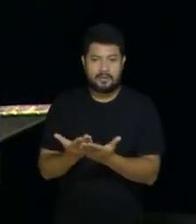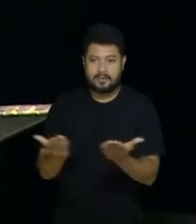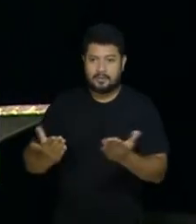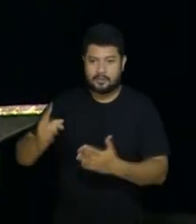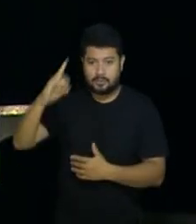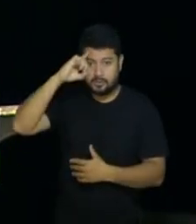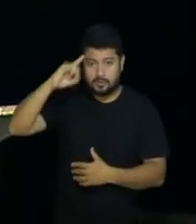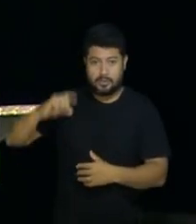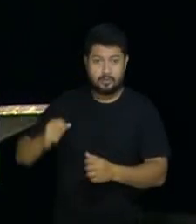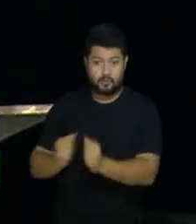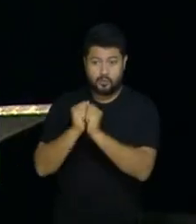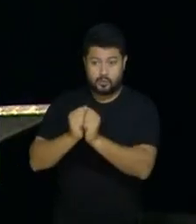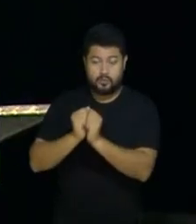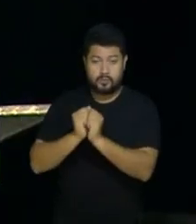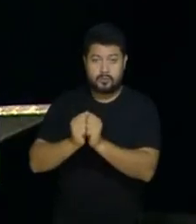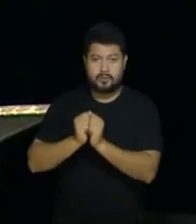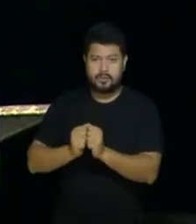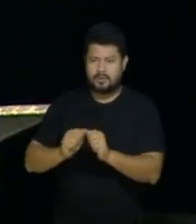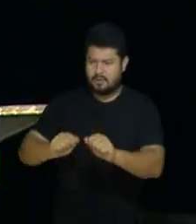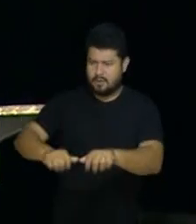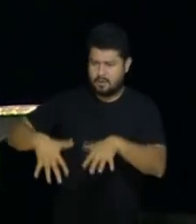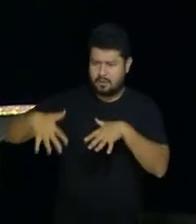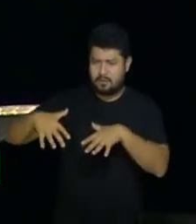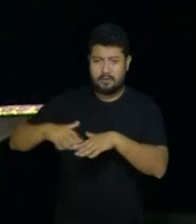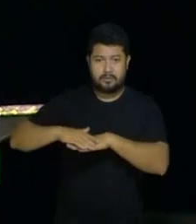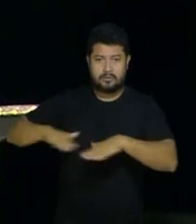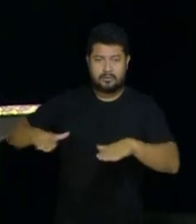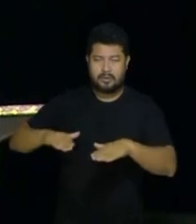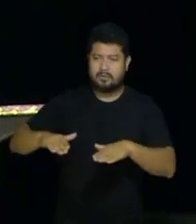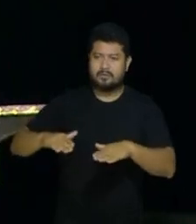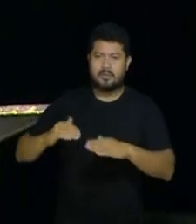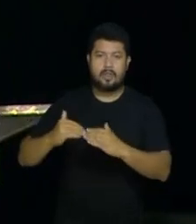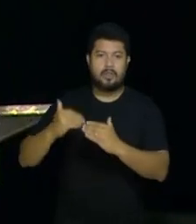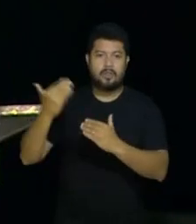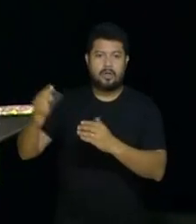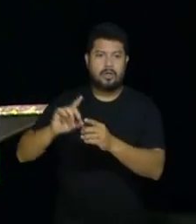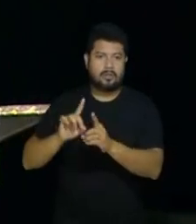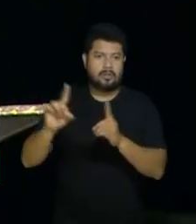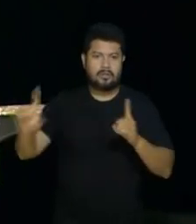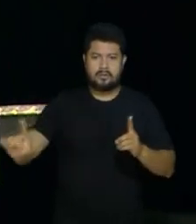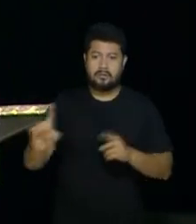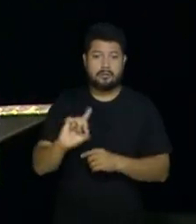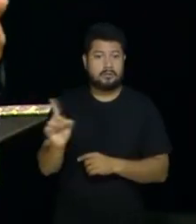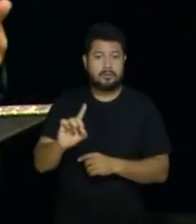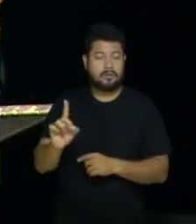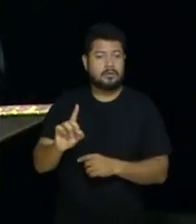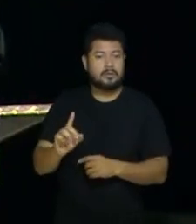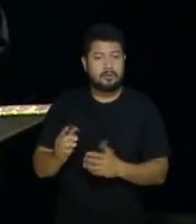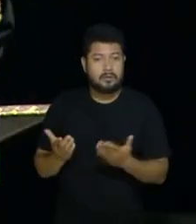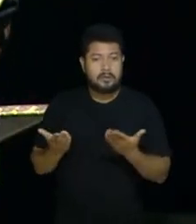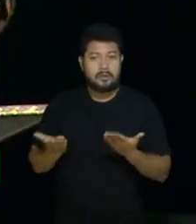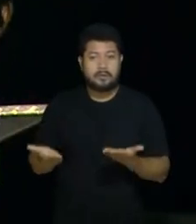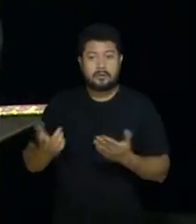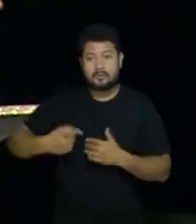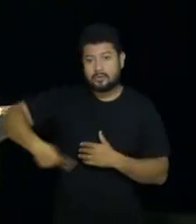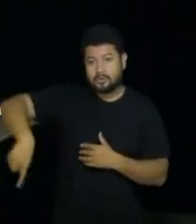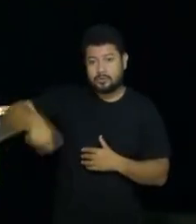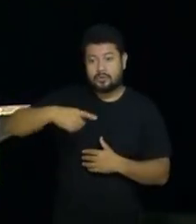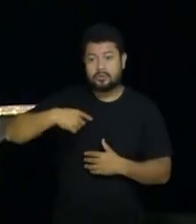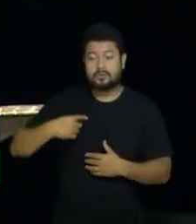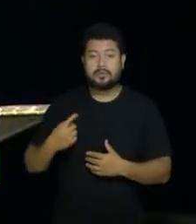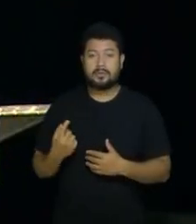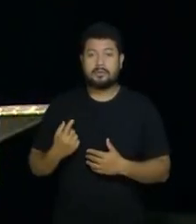do que uma sessão fora de casa, mais do que uma sessão itinerante, nós transferimos todo o